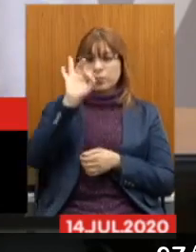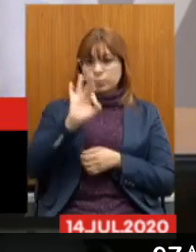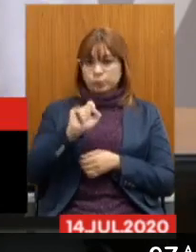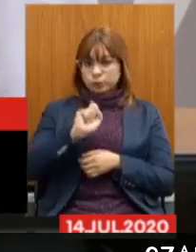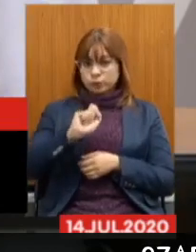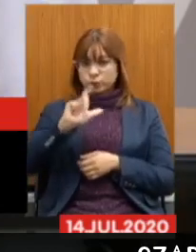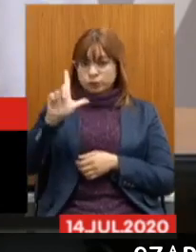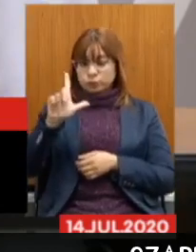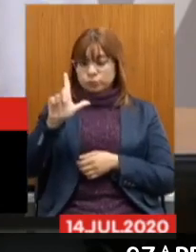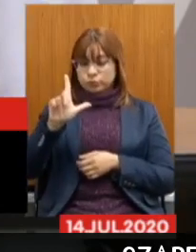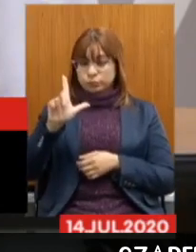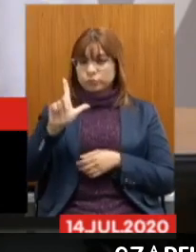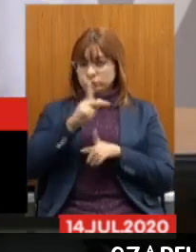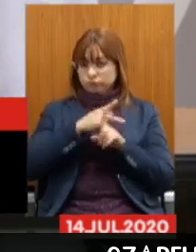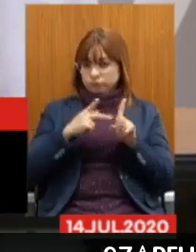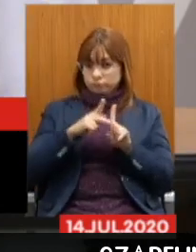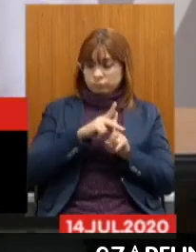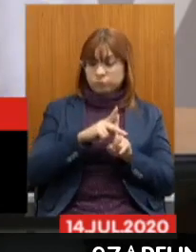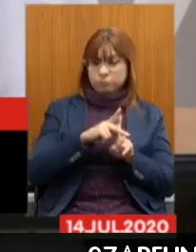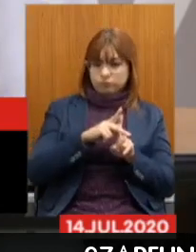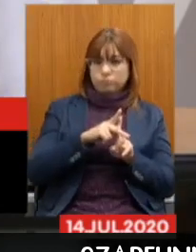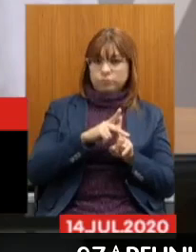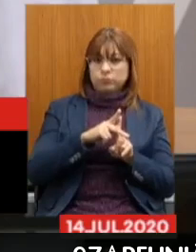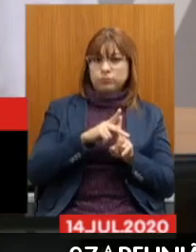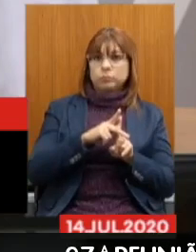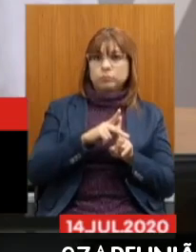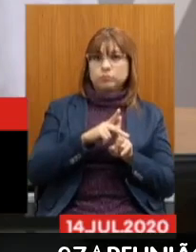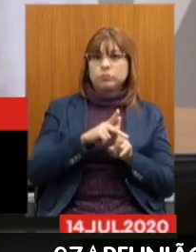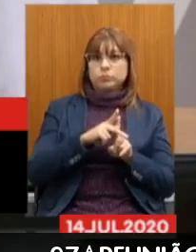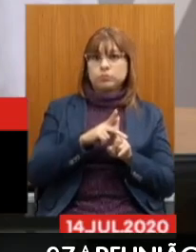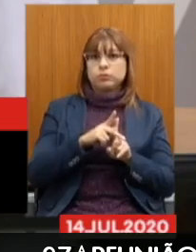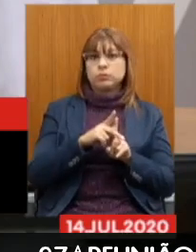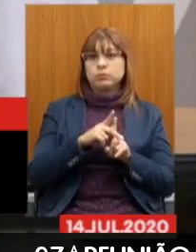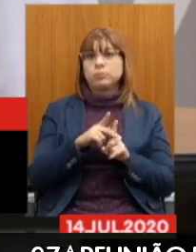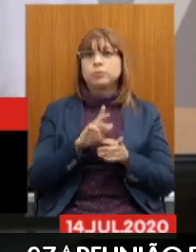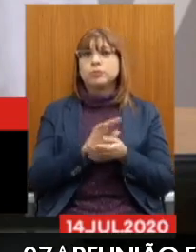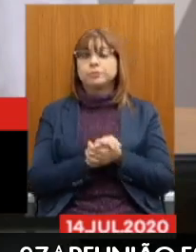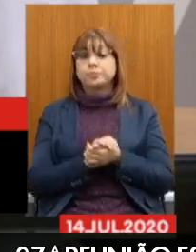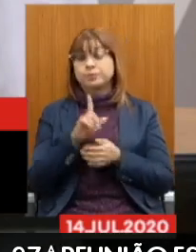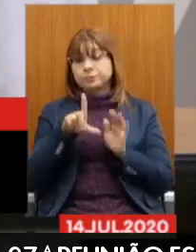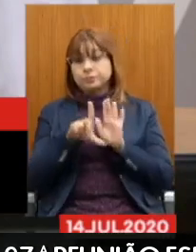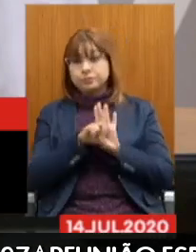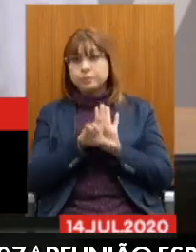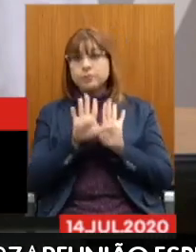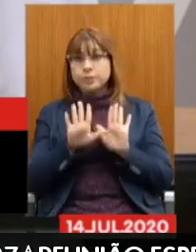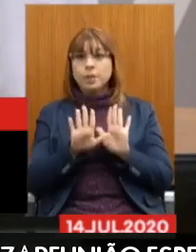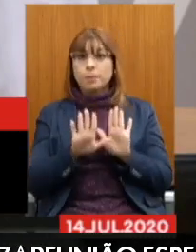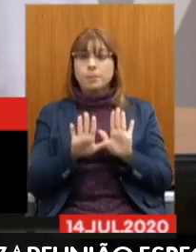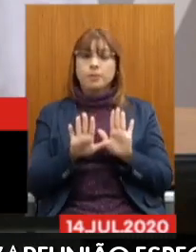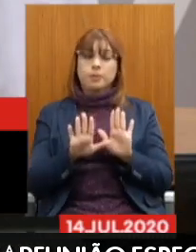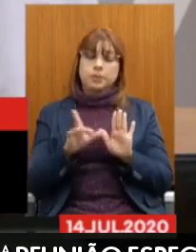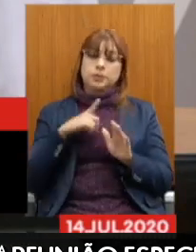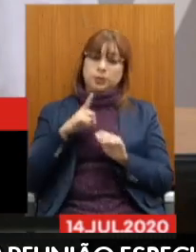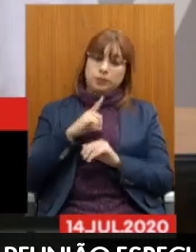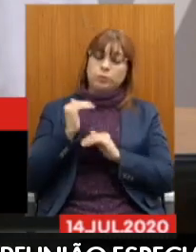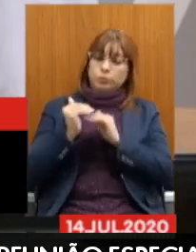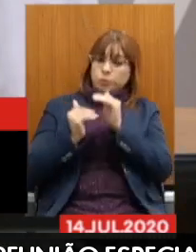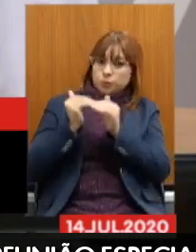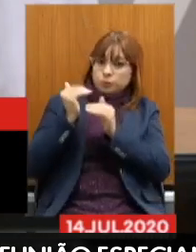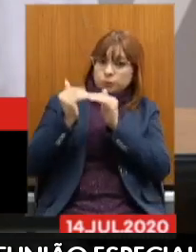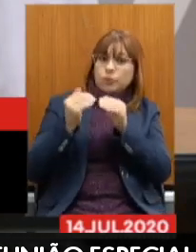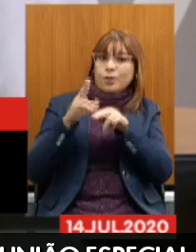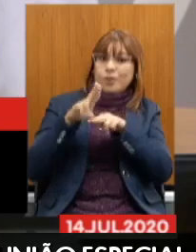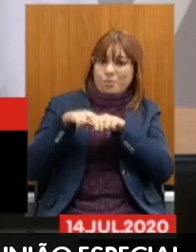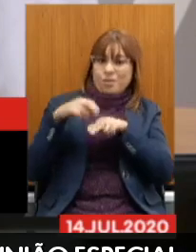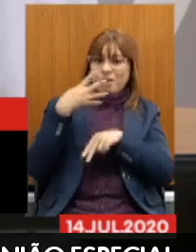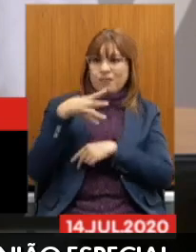contribuição previdenciária pressupõe a edição de lei. Contudo, adotada a progressividade da tabela,